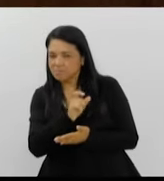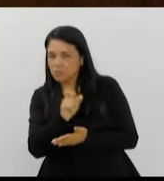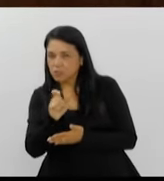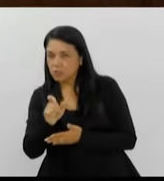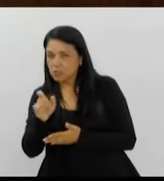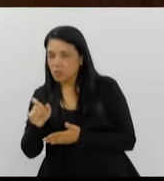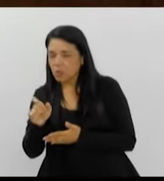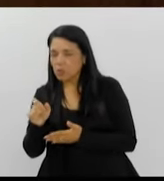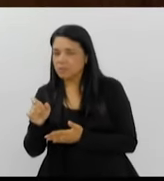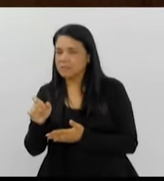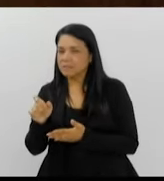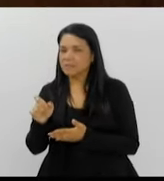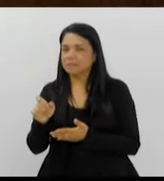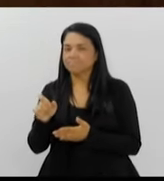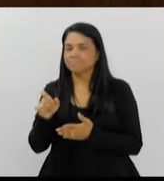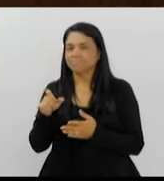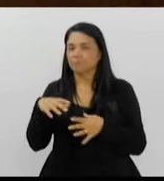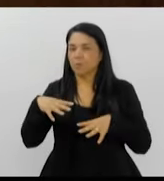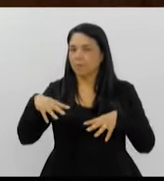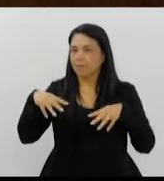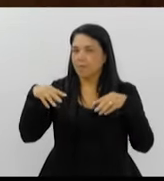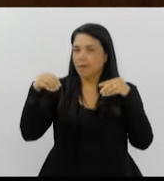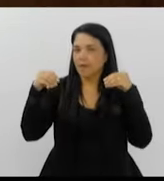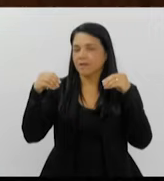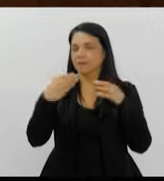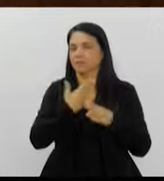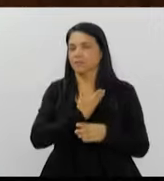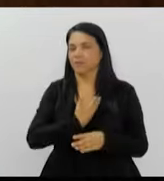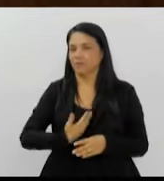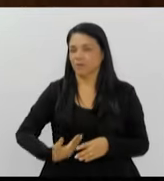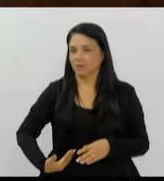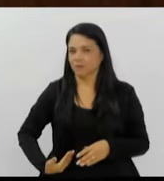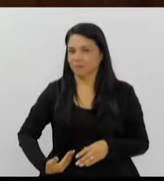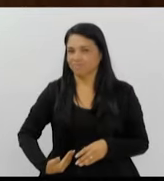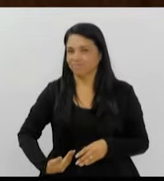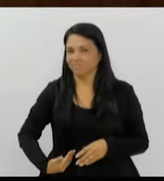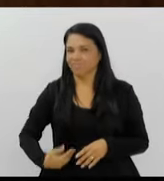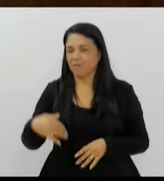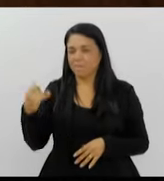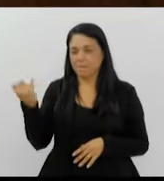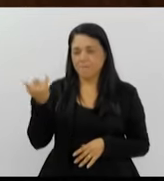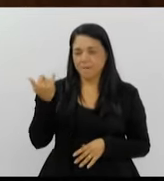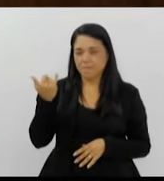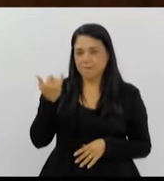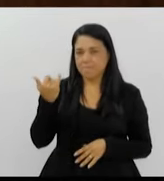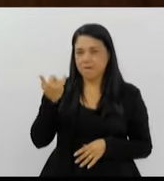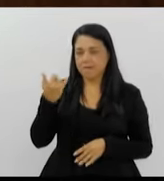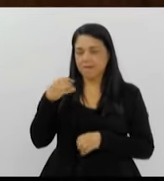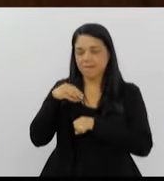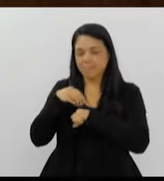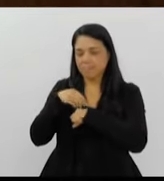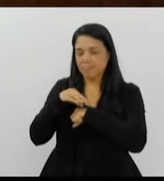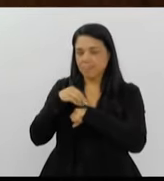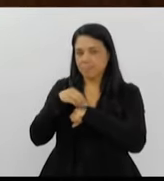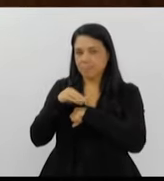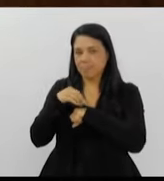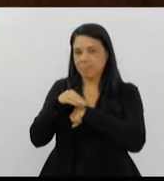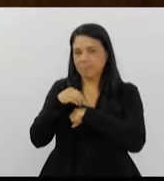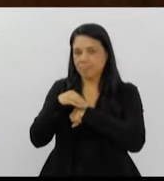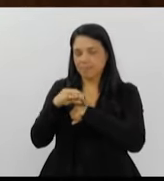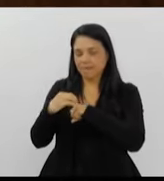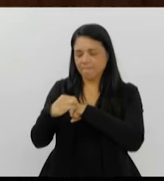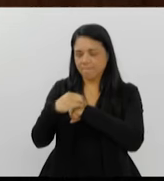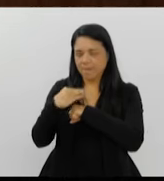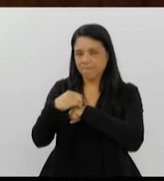que os rodeiam no palácio e a todo momento fazem indicações de nomeações